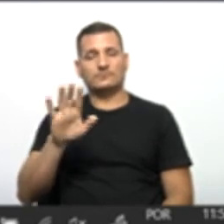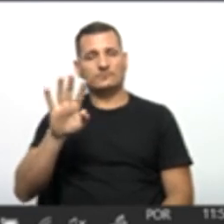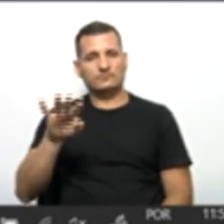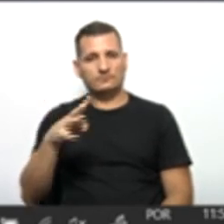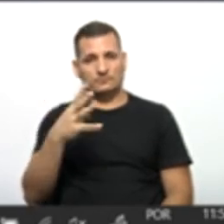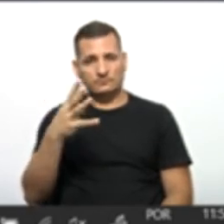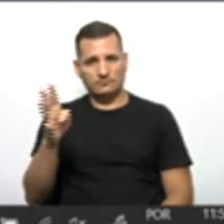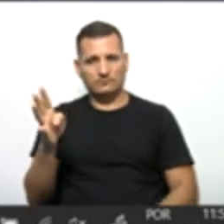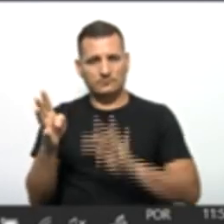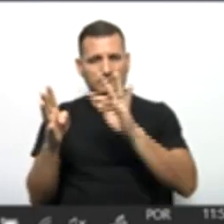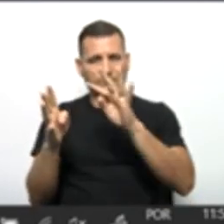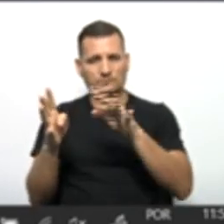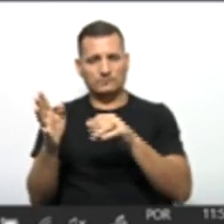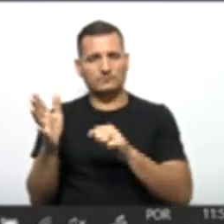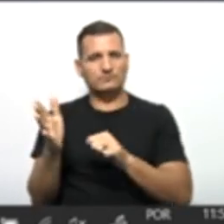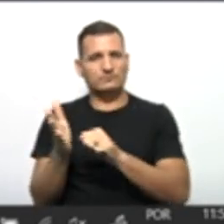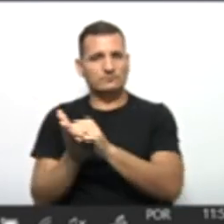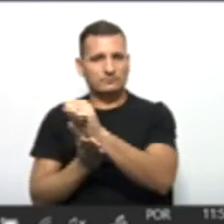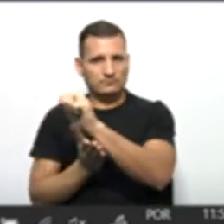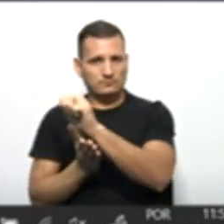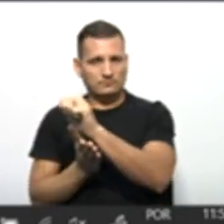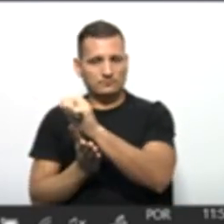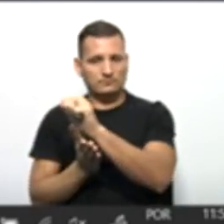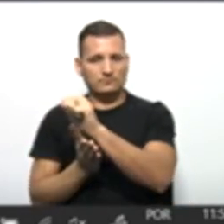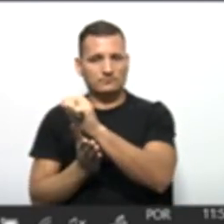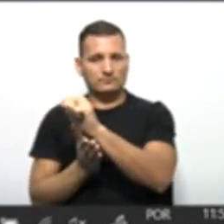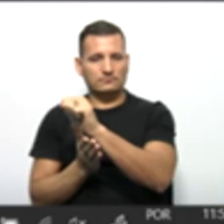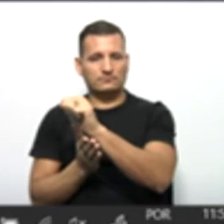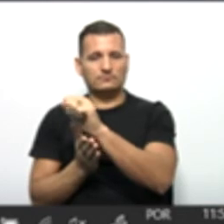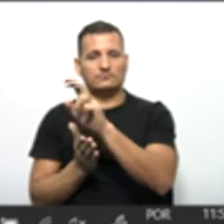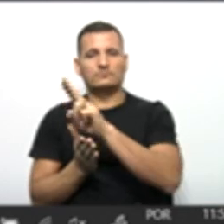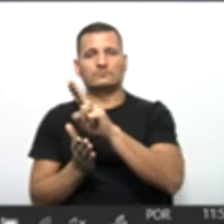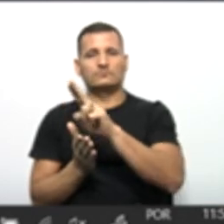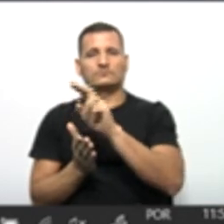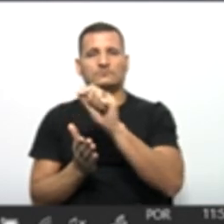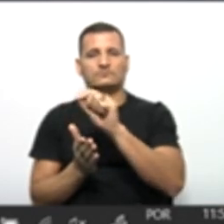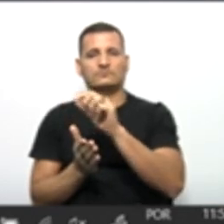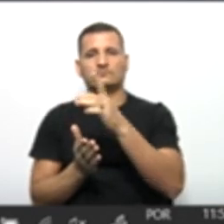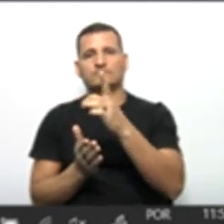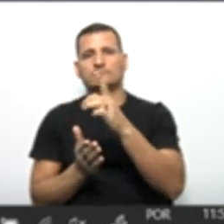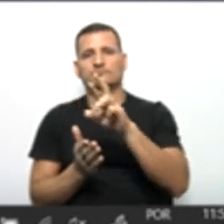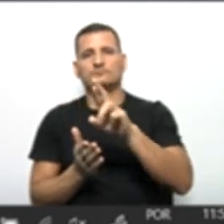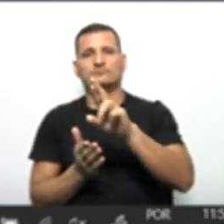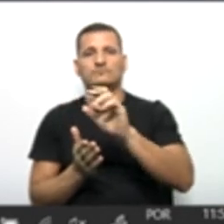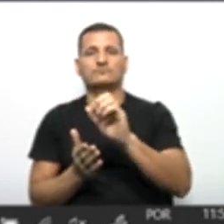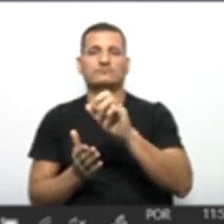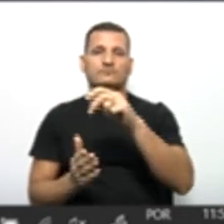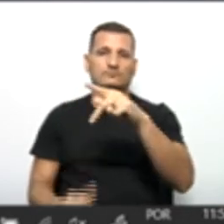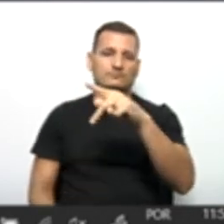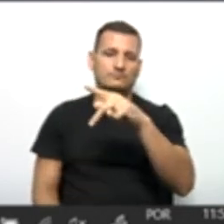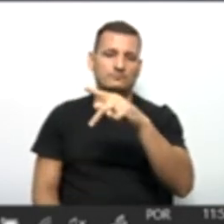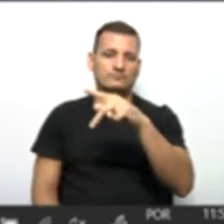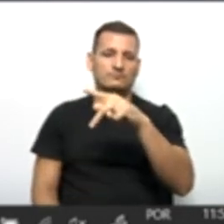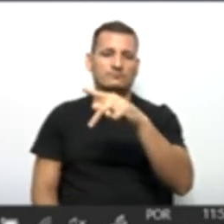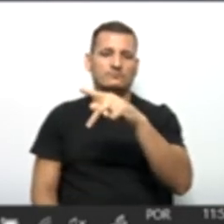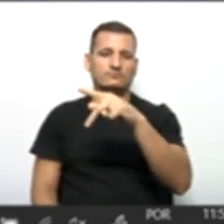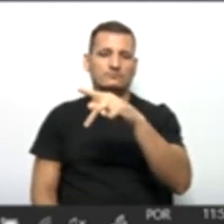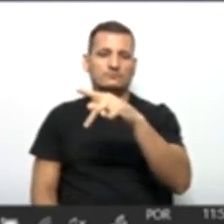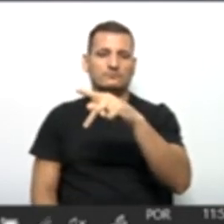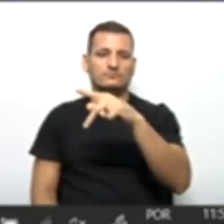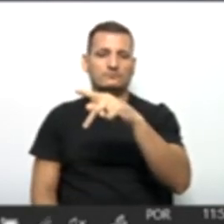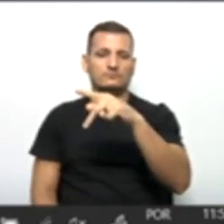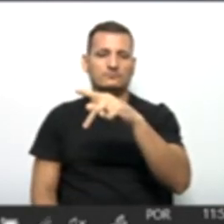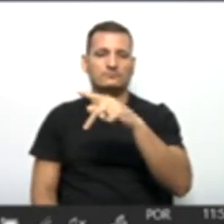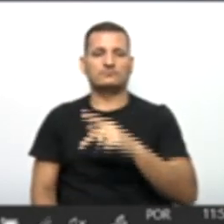inteira com todos os dados dentro eu utilizo o drop certo isso tudo está lá também nos